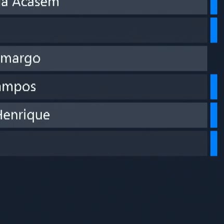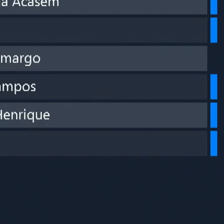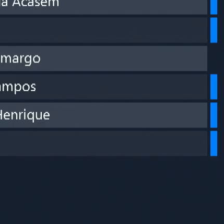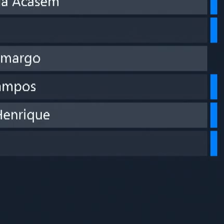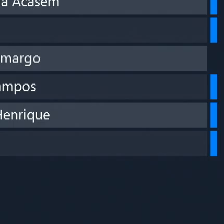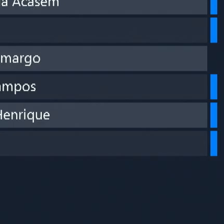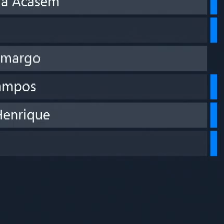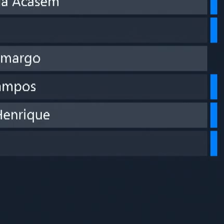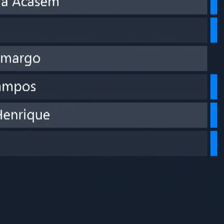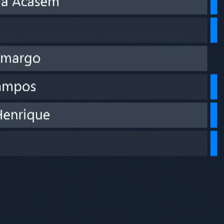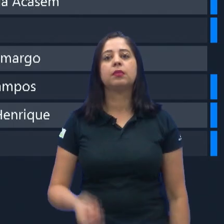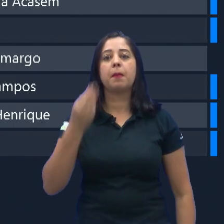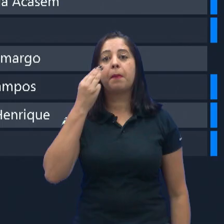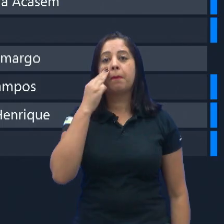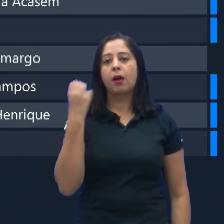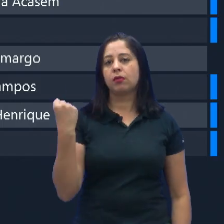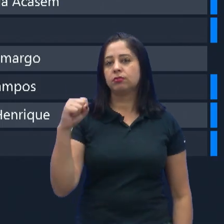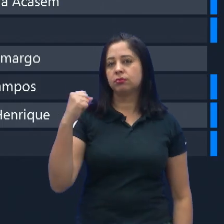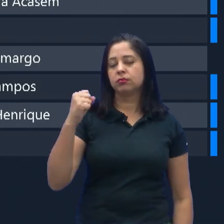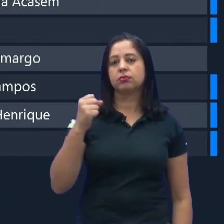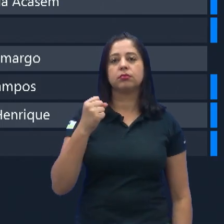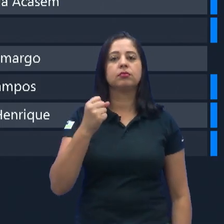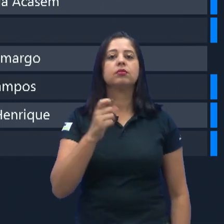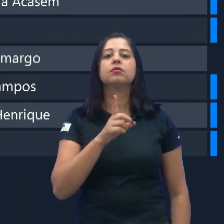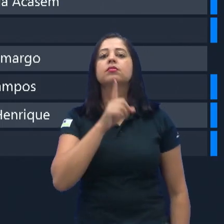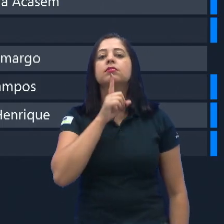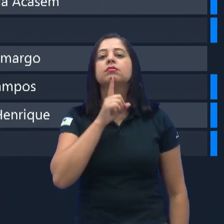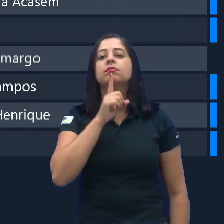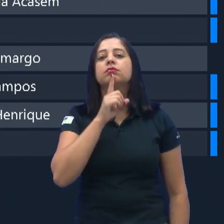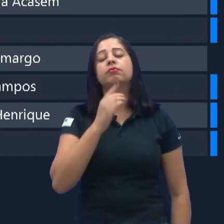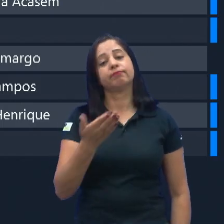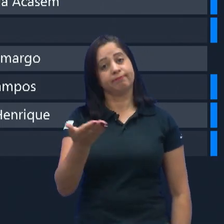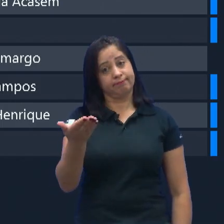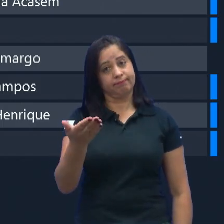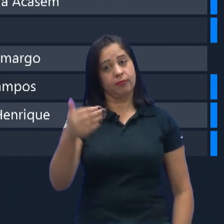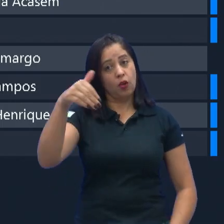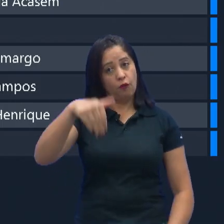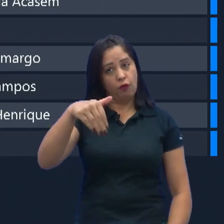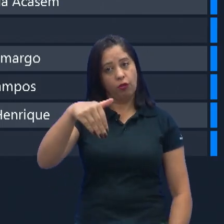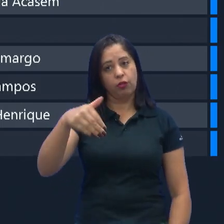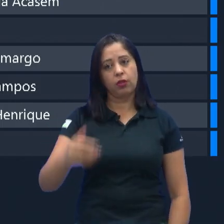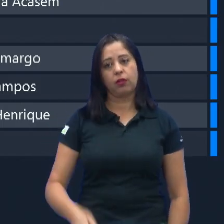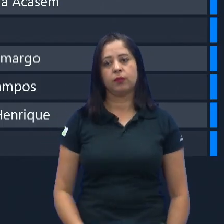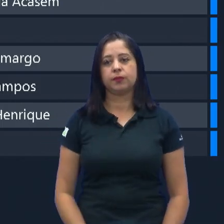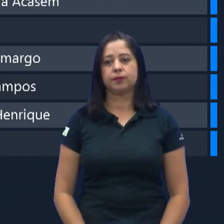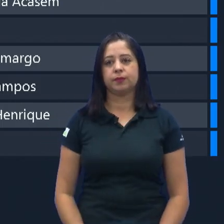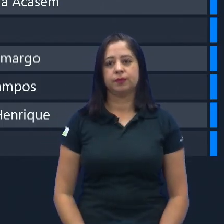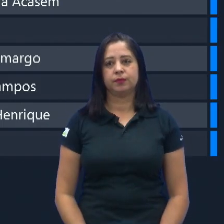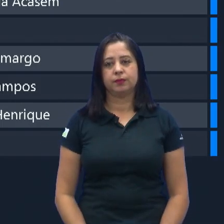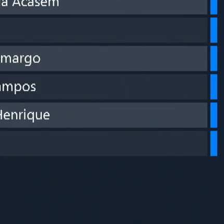Vereador Marcão da Academia, Sérgio Camargo, por favor, se atente ao momento de votação.